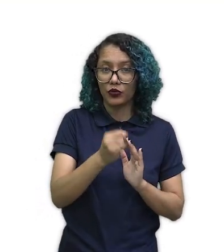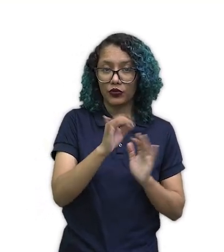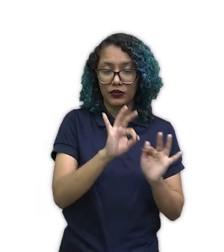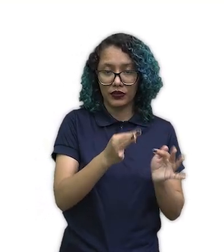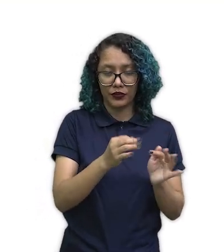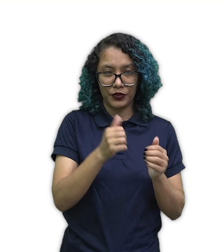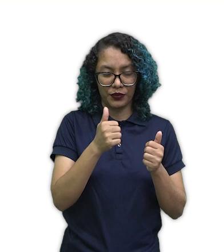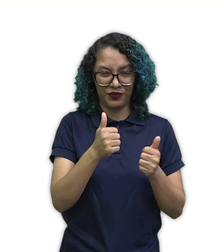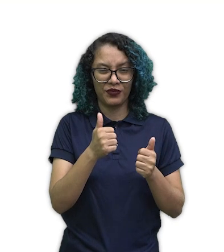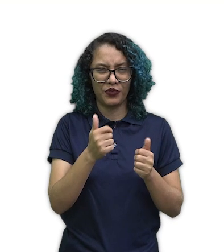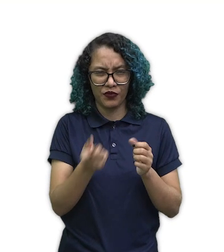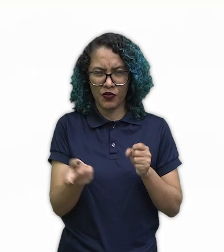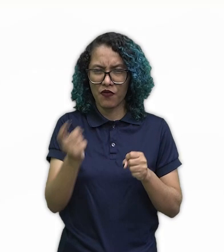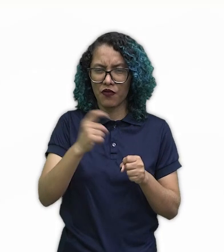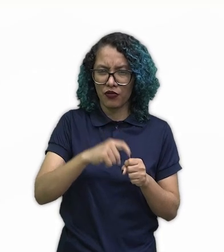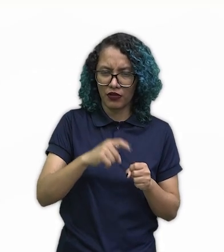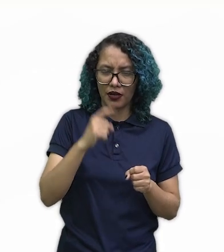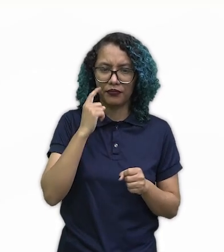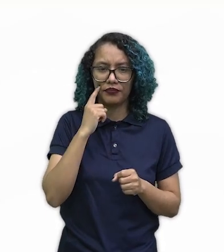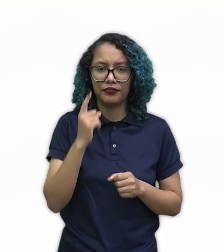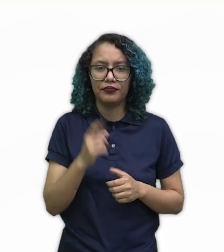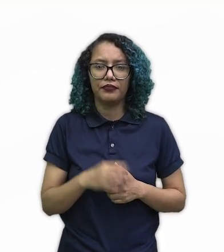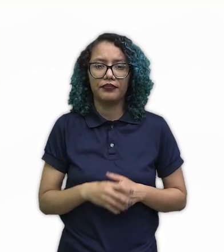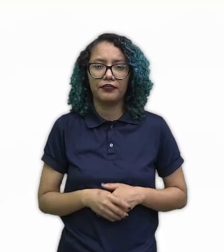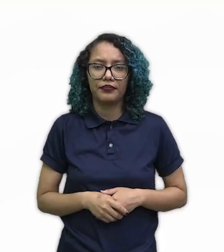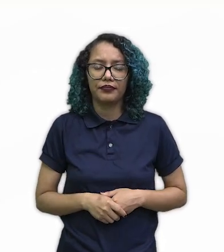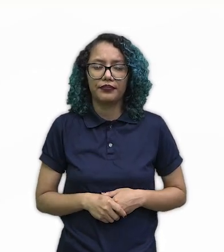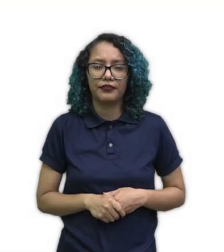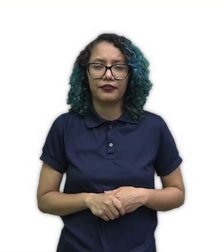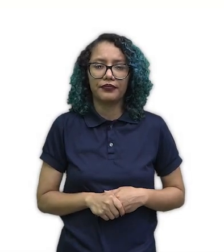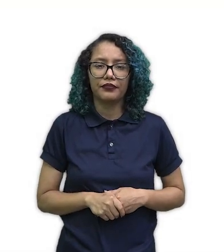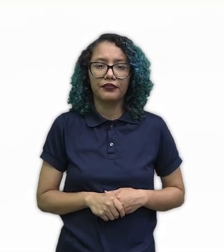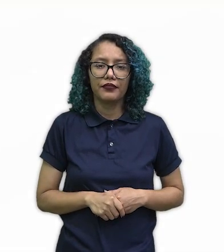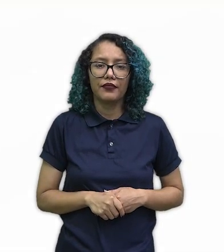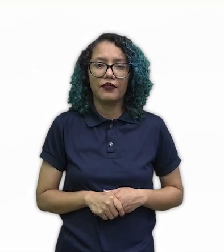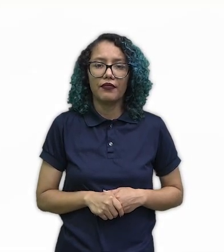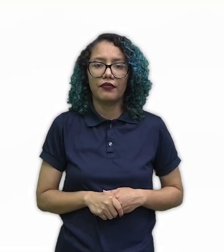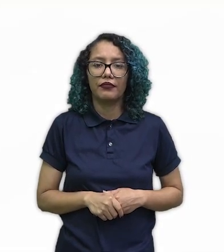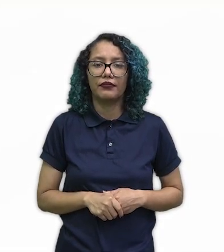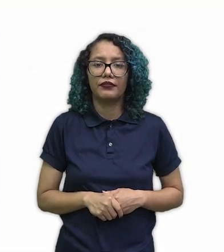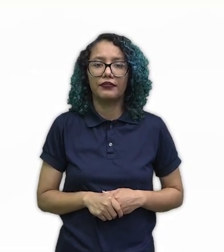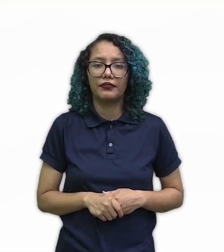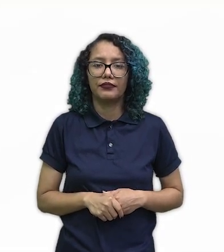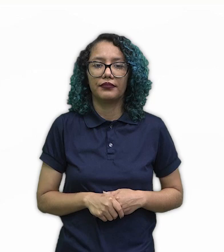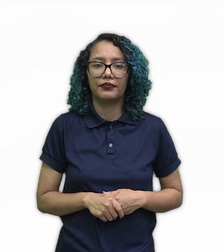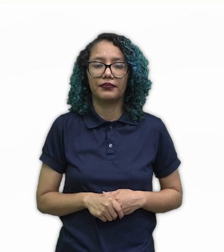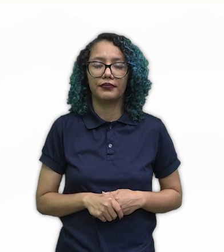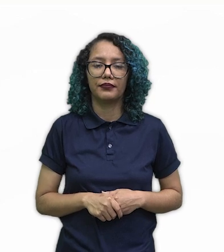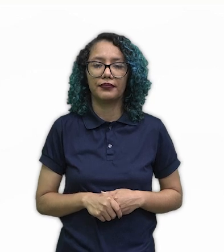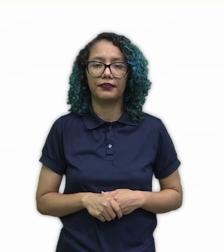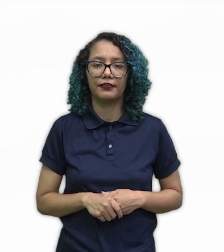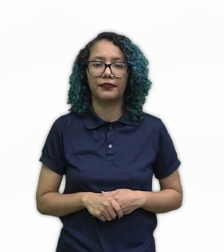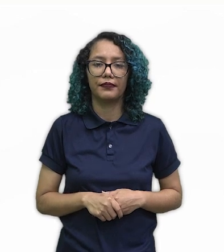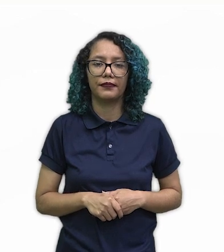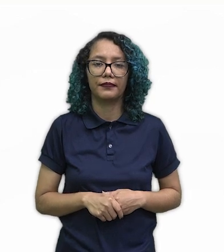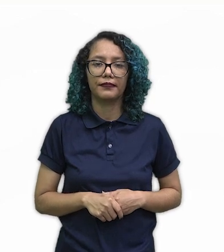lá na cartela do enunciado, tá bom? Vamos lá rapidinho. Lá no enunciado, só te mostrar para gente.